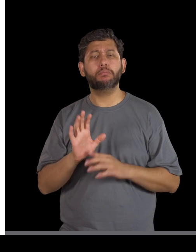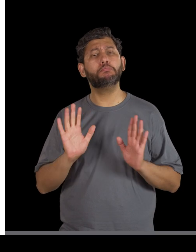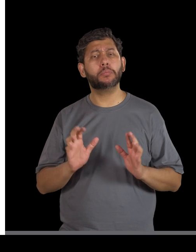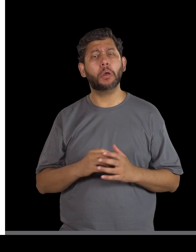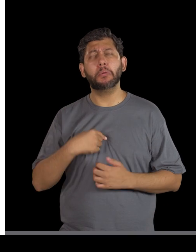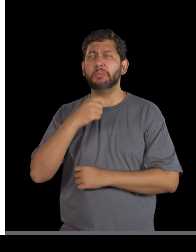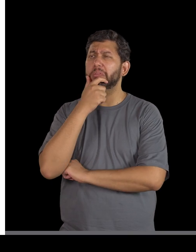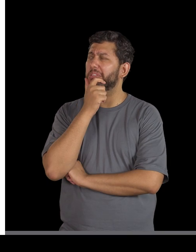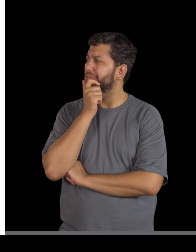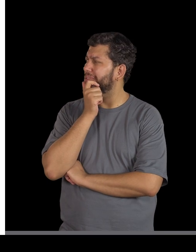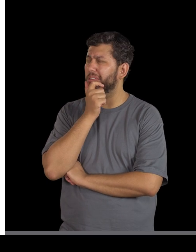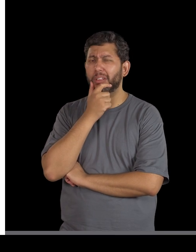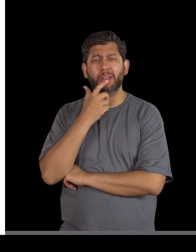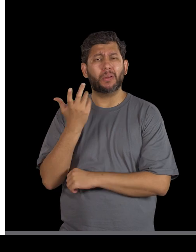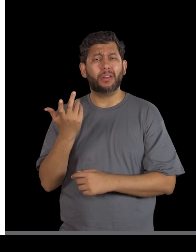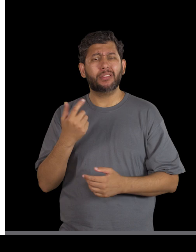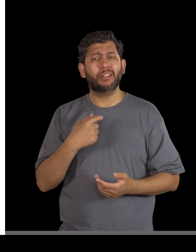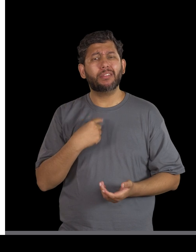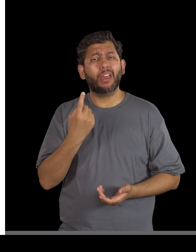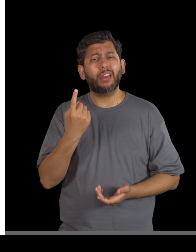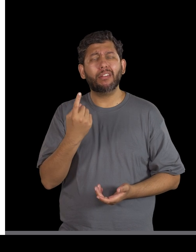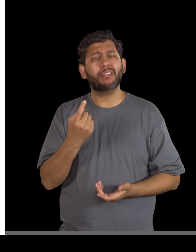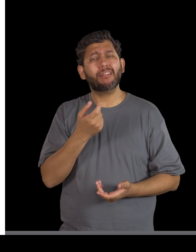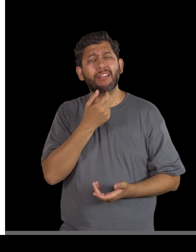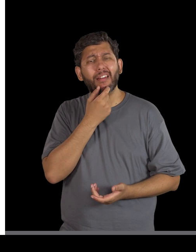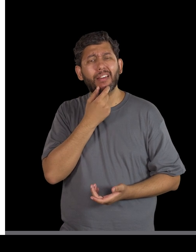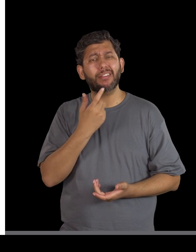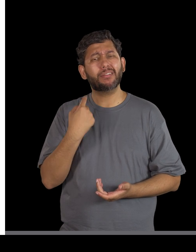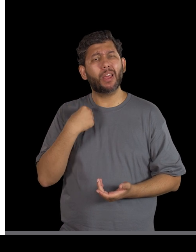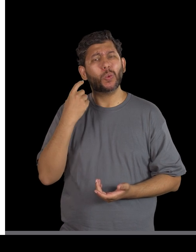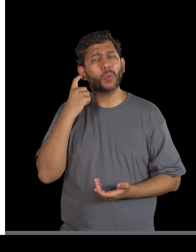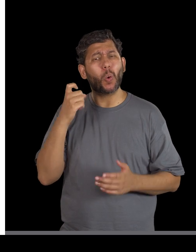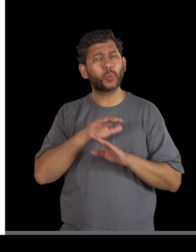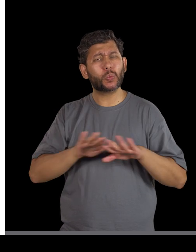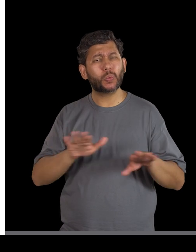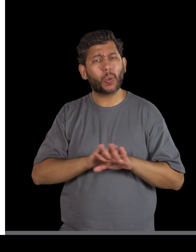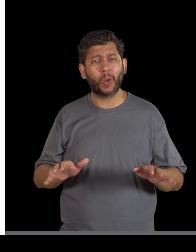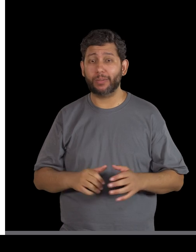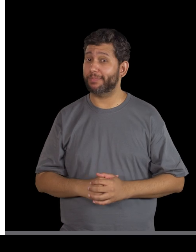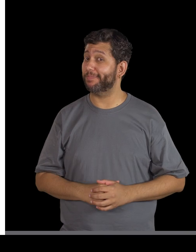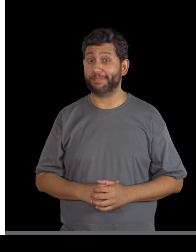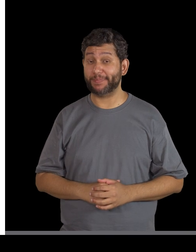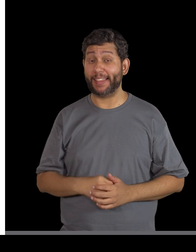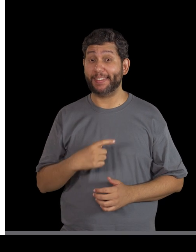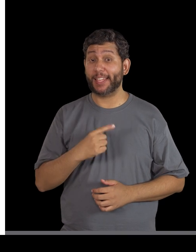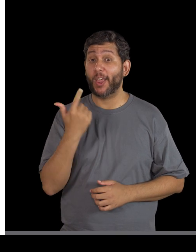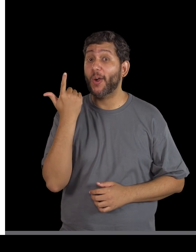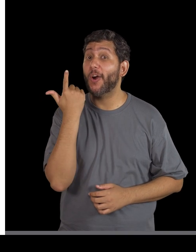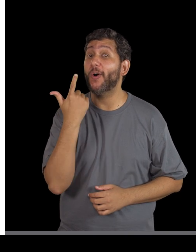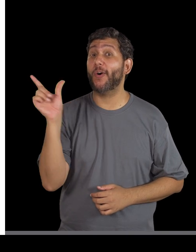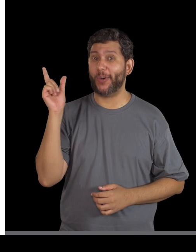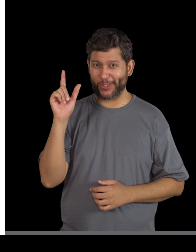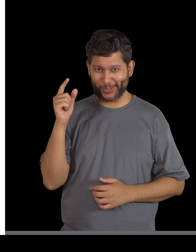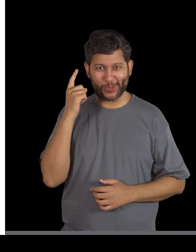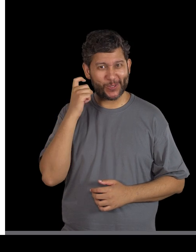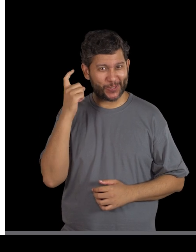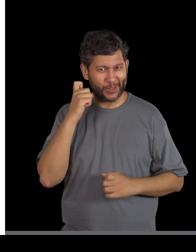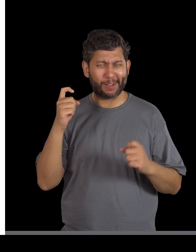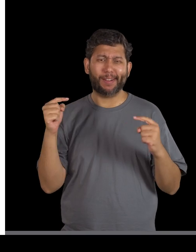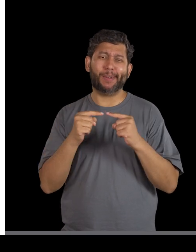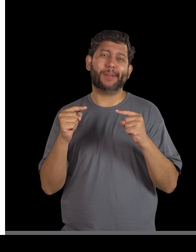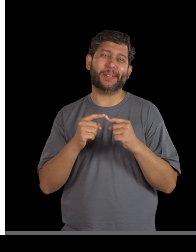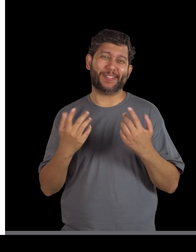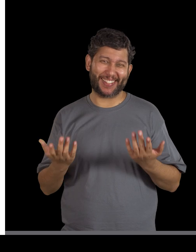aqui, tá, Karina, mas tá faltando a vogal mais famosa do inglês, a vogal que todo mundo fala, que é o schwa. O inglês, ele tem uma vogal